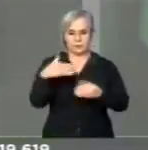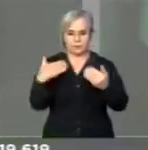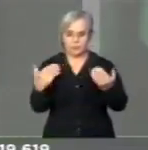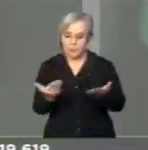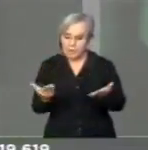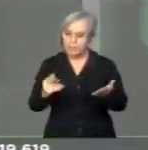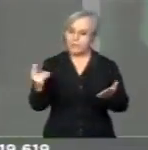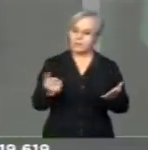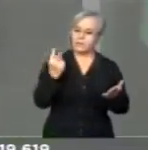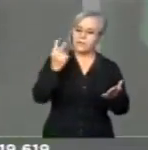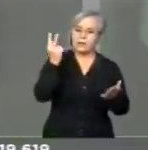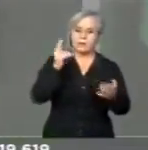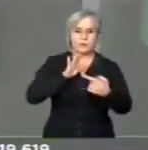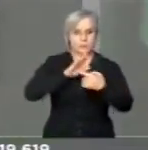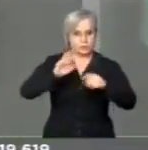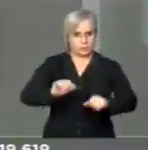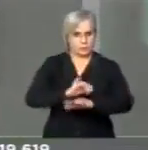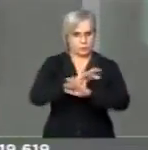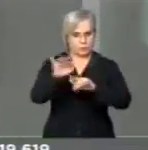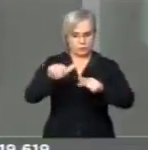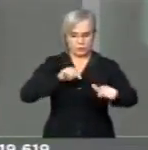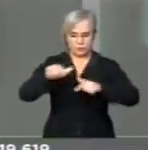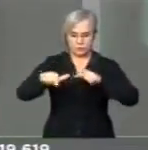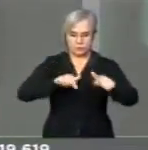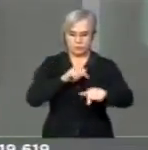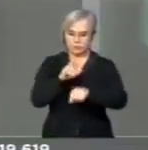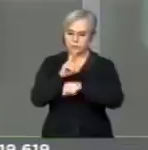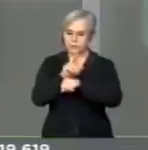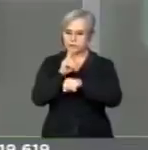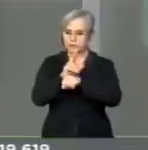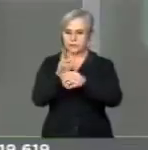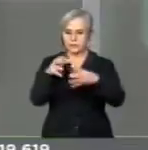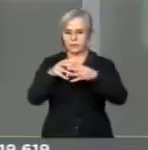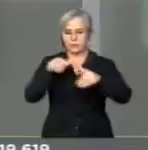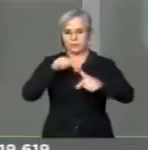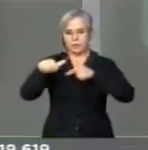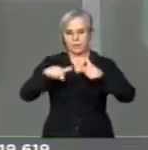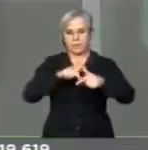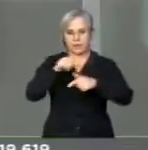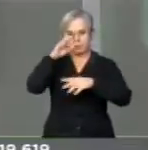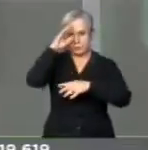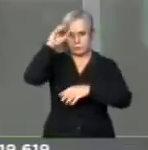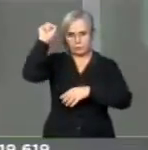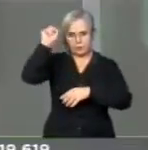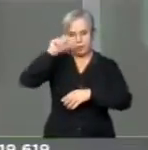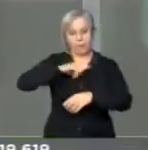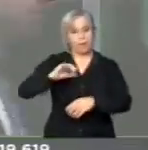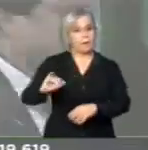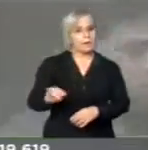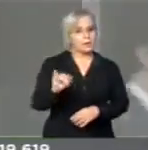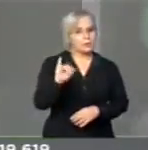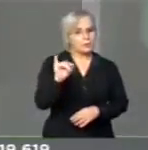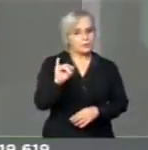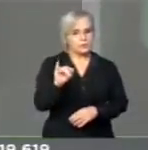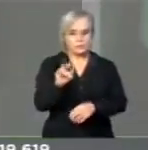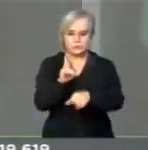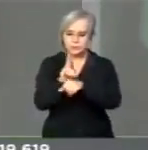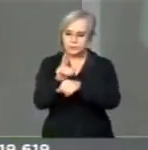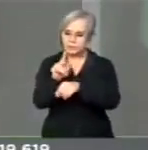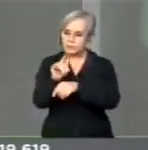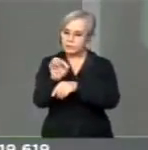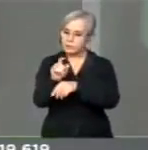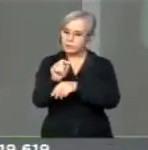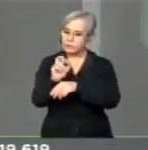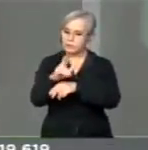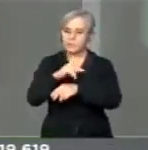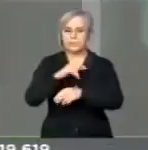do funcionamento e a transparência na gestão do pessoal dos tribunais são medidas essenciais para que os gestores tenham a